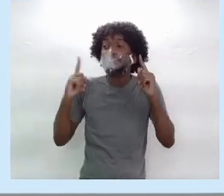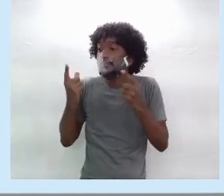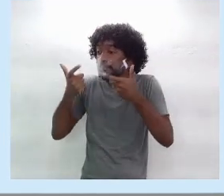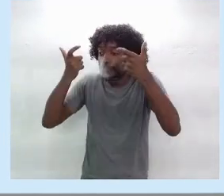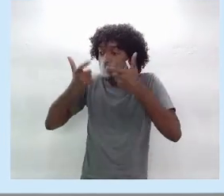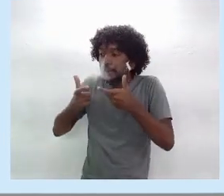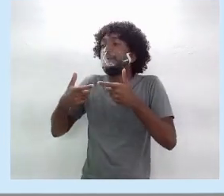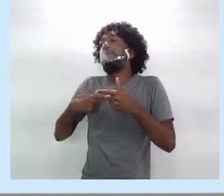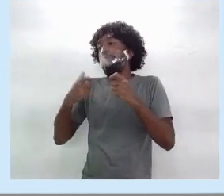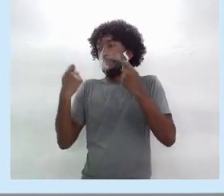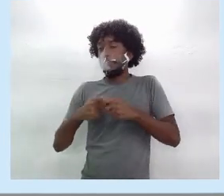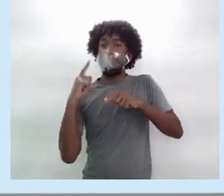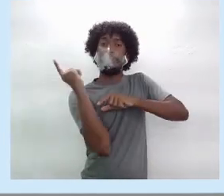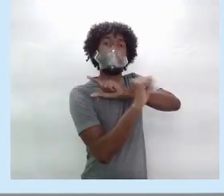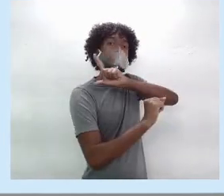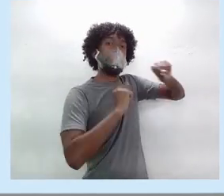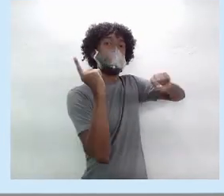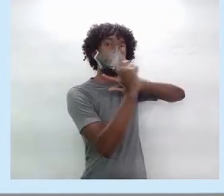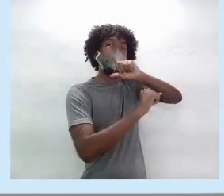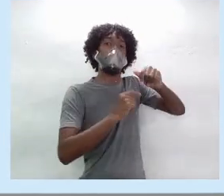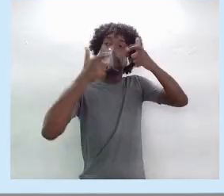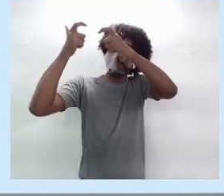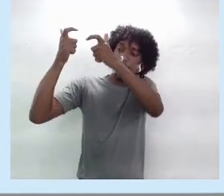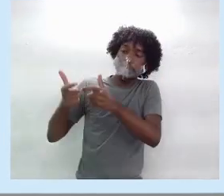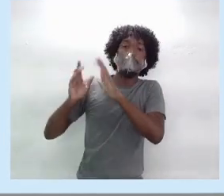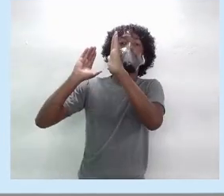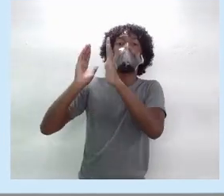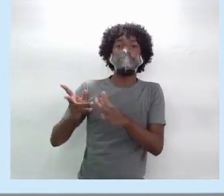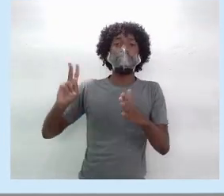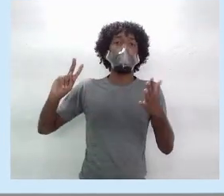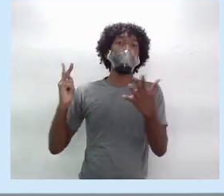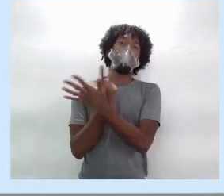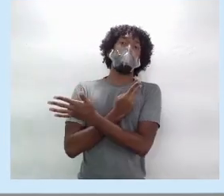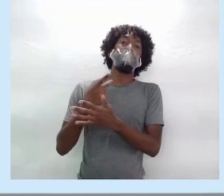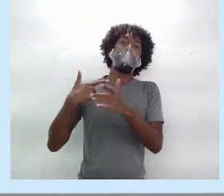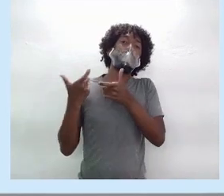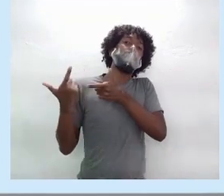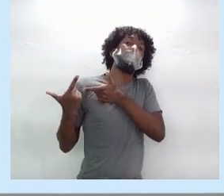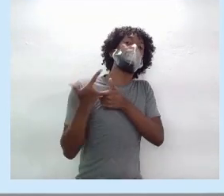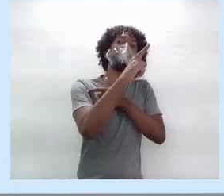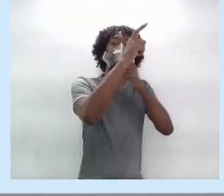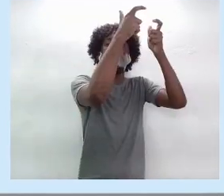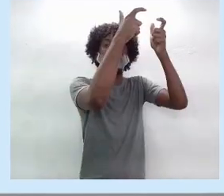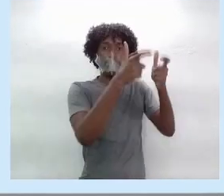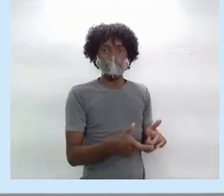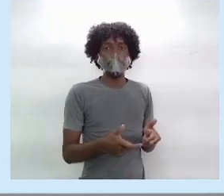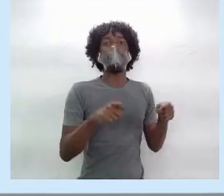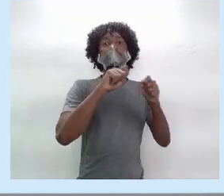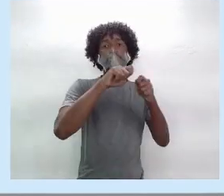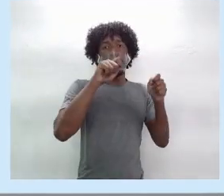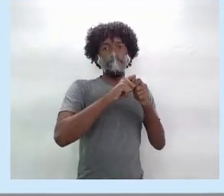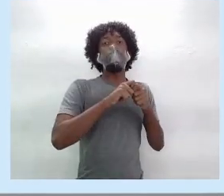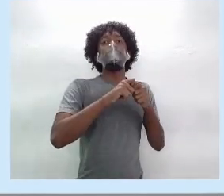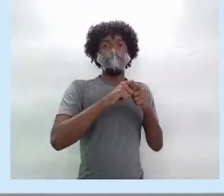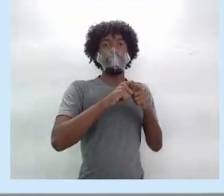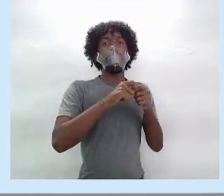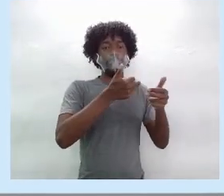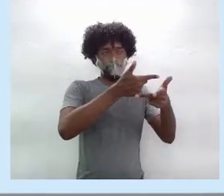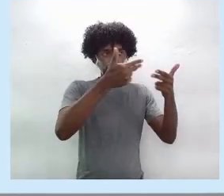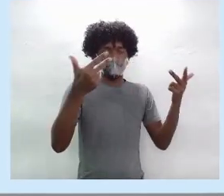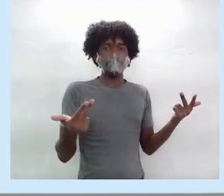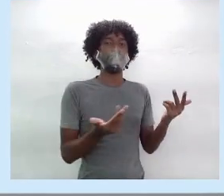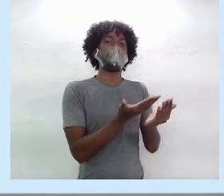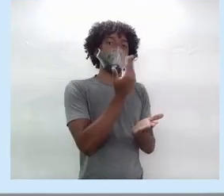obrigados a saírem daquele local para irem para outro local ou outra determinada